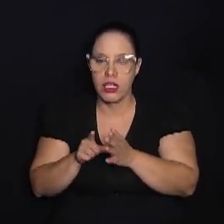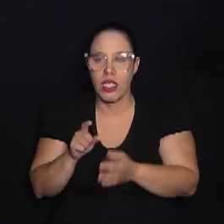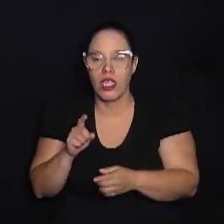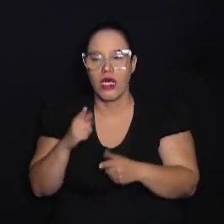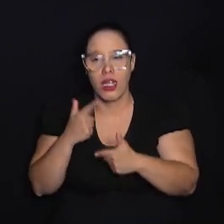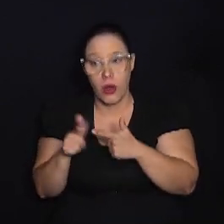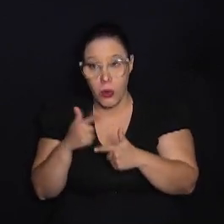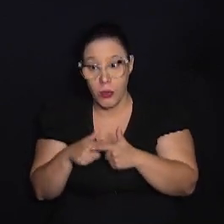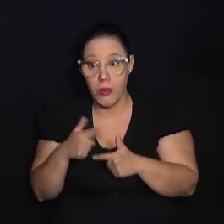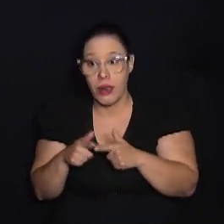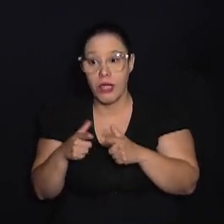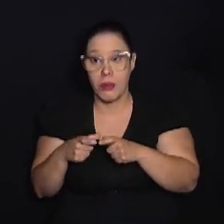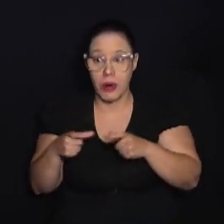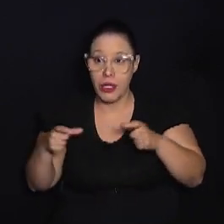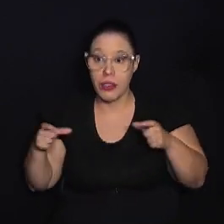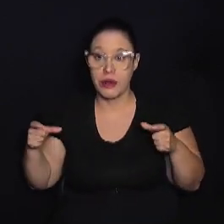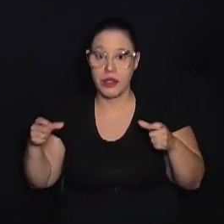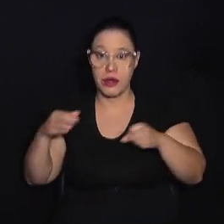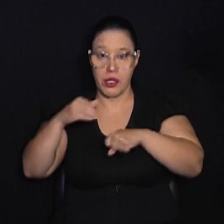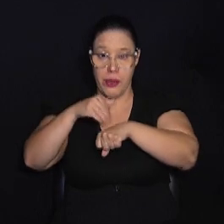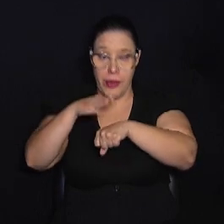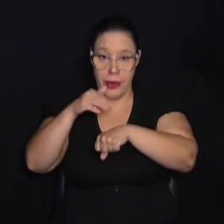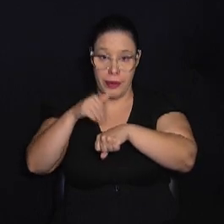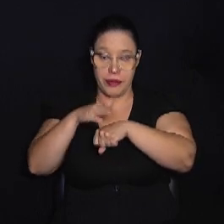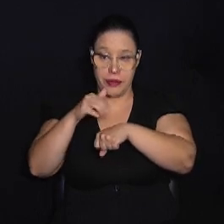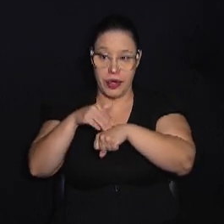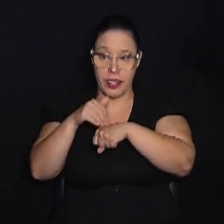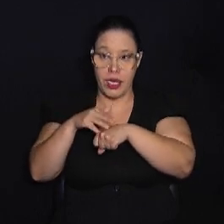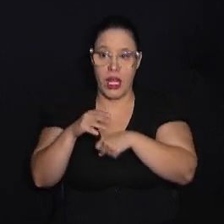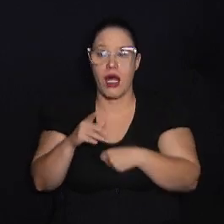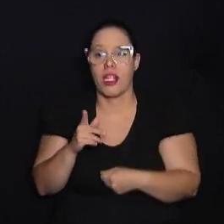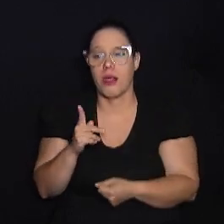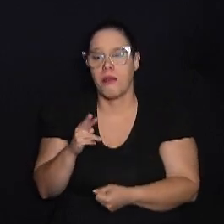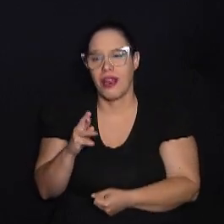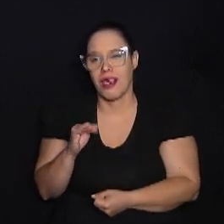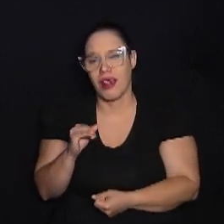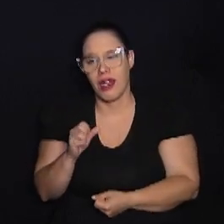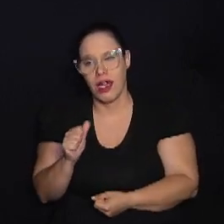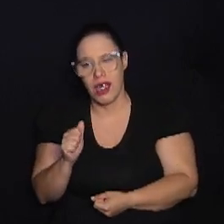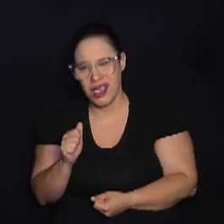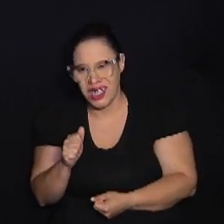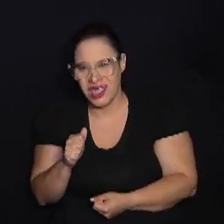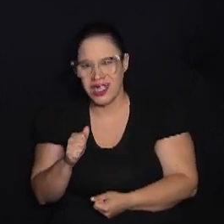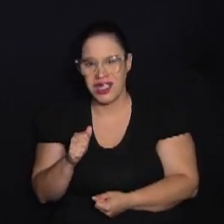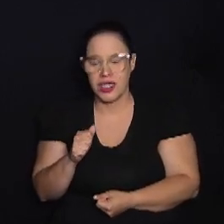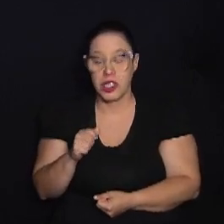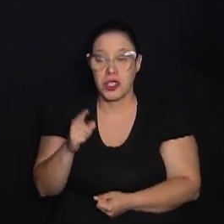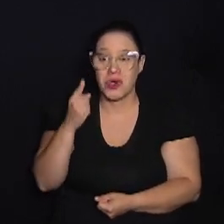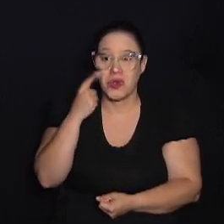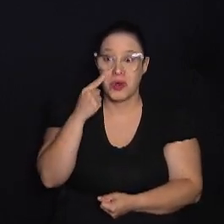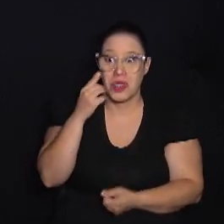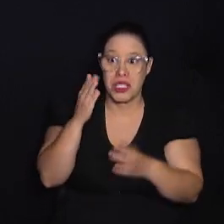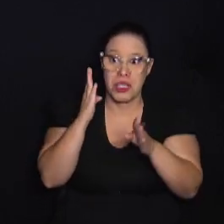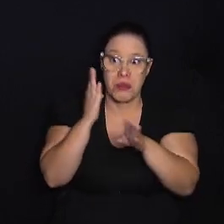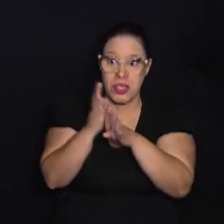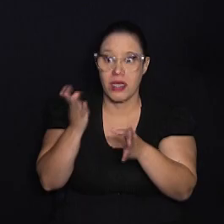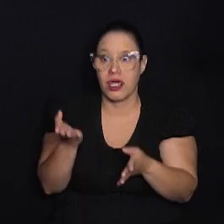Então, quanto mais precária a higiene bucal, menor a possibilidade de você detectar alguma coisa